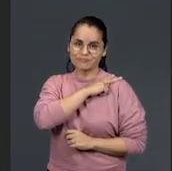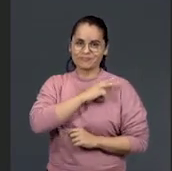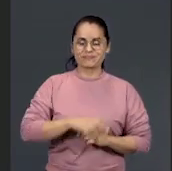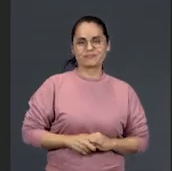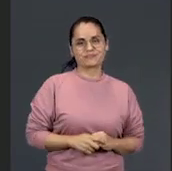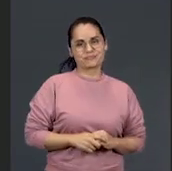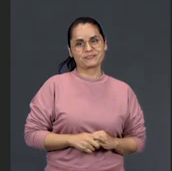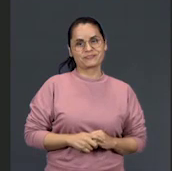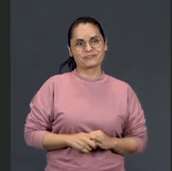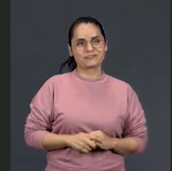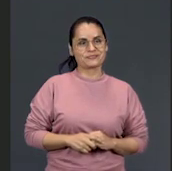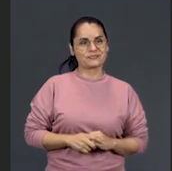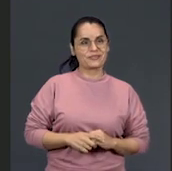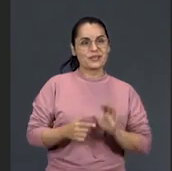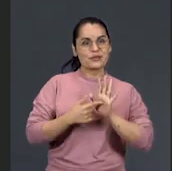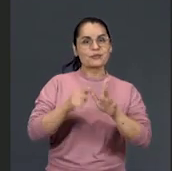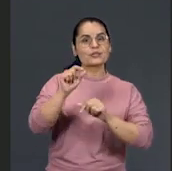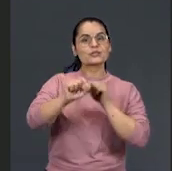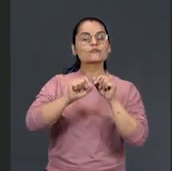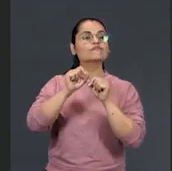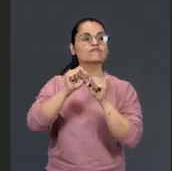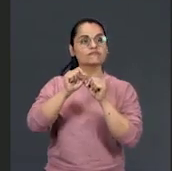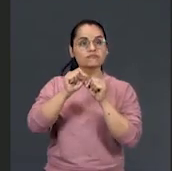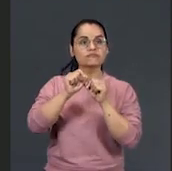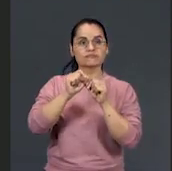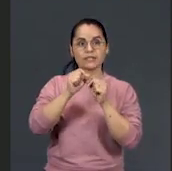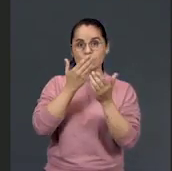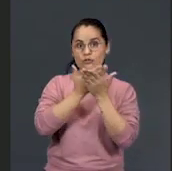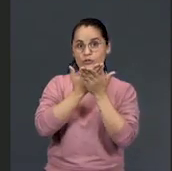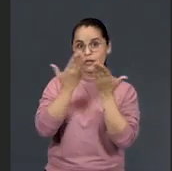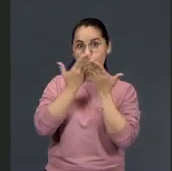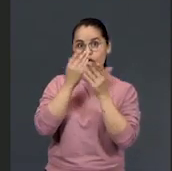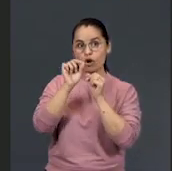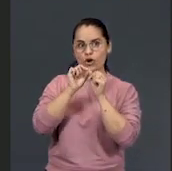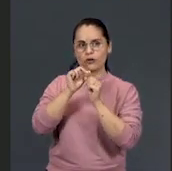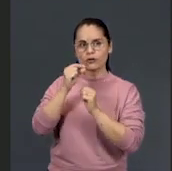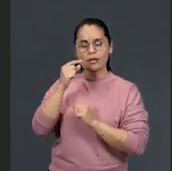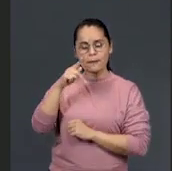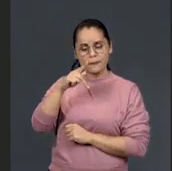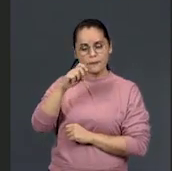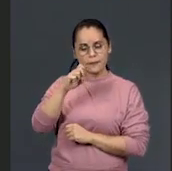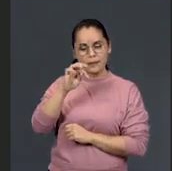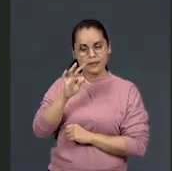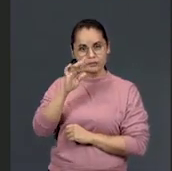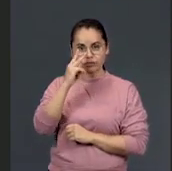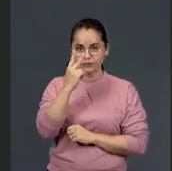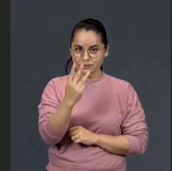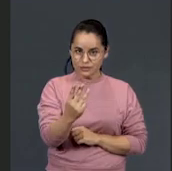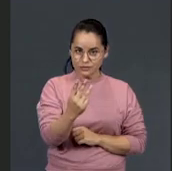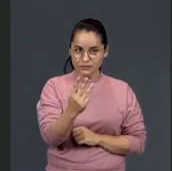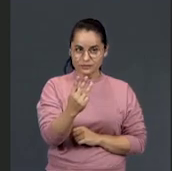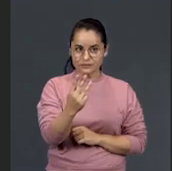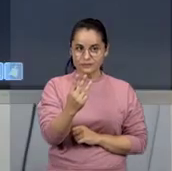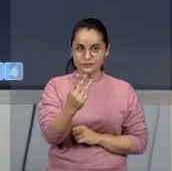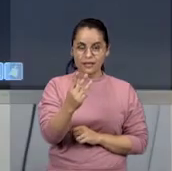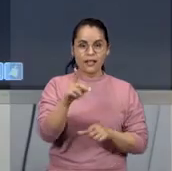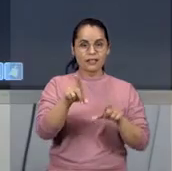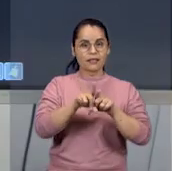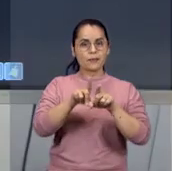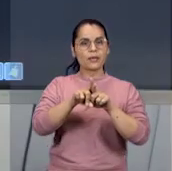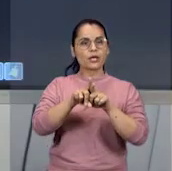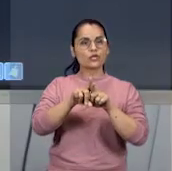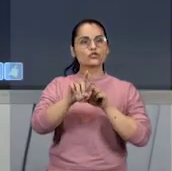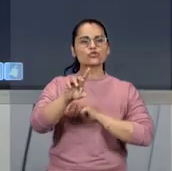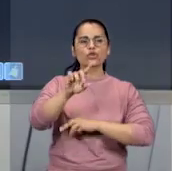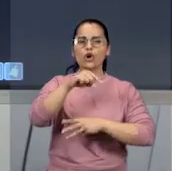médio. Vou mostrar para vocês, né, que nós vamos estudar agora, né, o PET 3, tá? E vamos ter